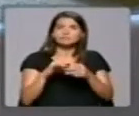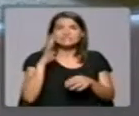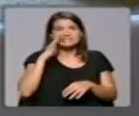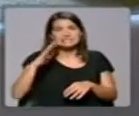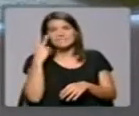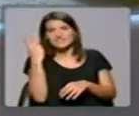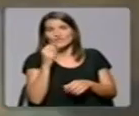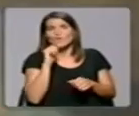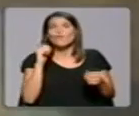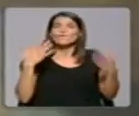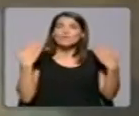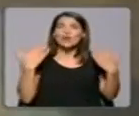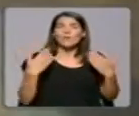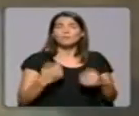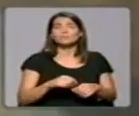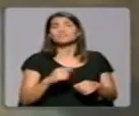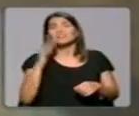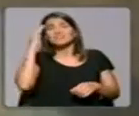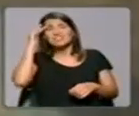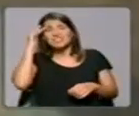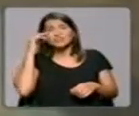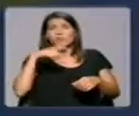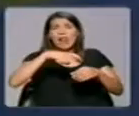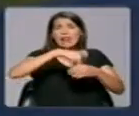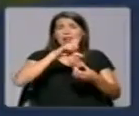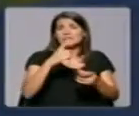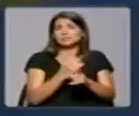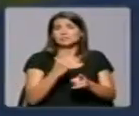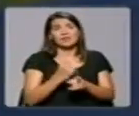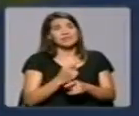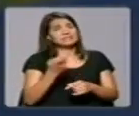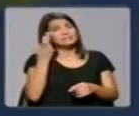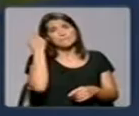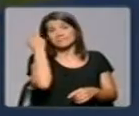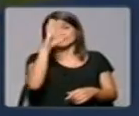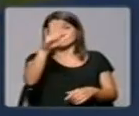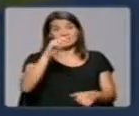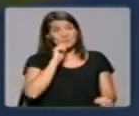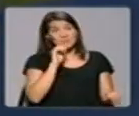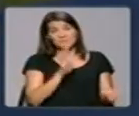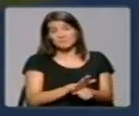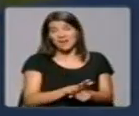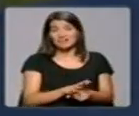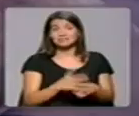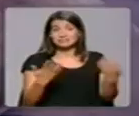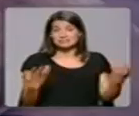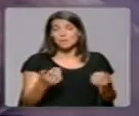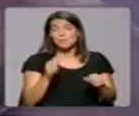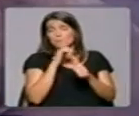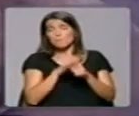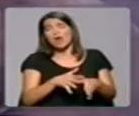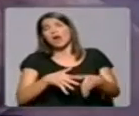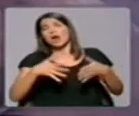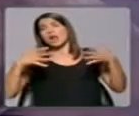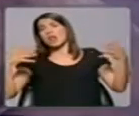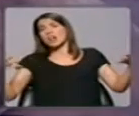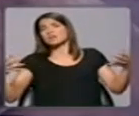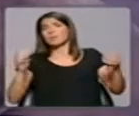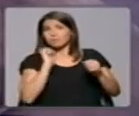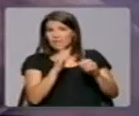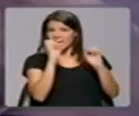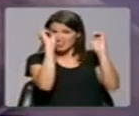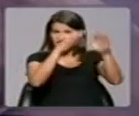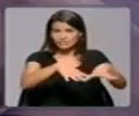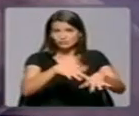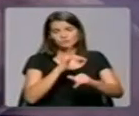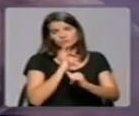vidro, tecidos de algodão e latas, tem vida eterna debaixo do mar, que apesar de ser imenso, não pode ser depósito do